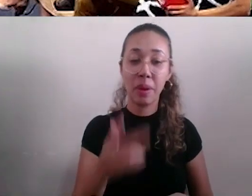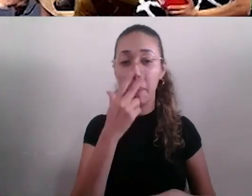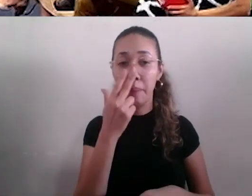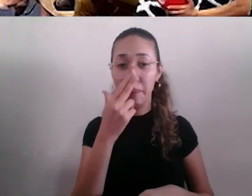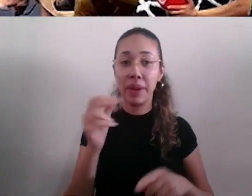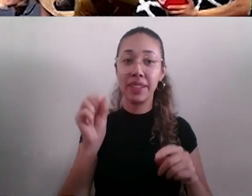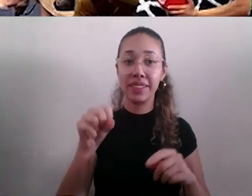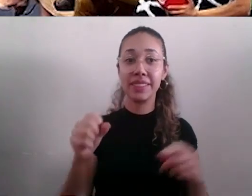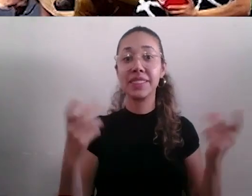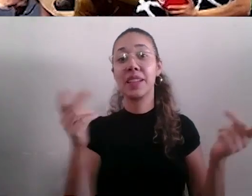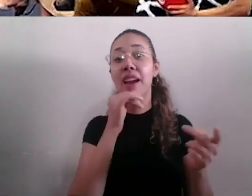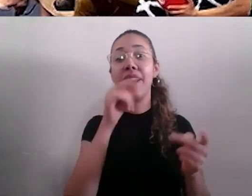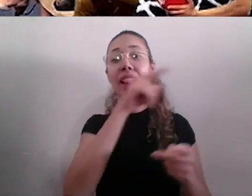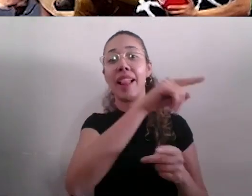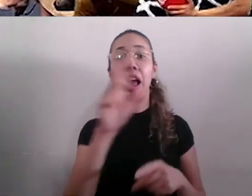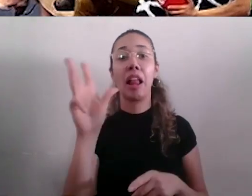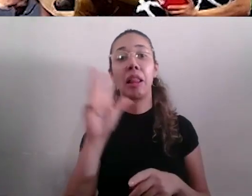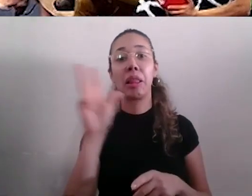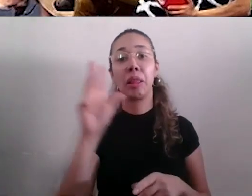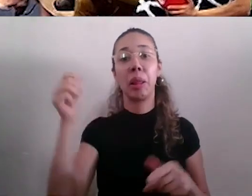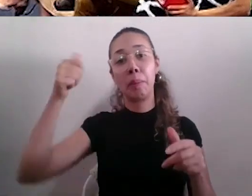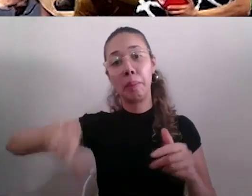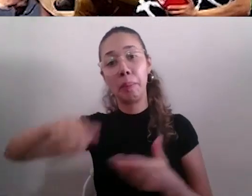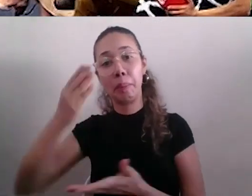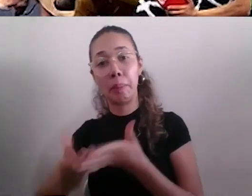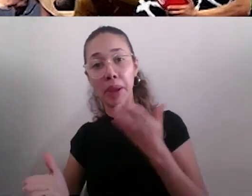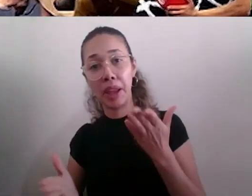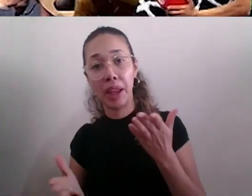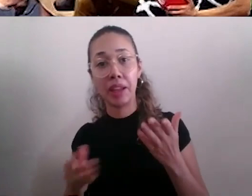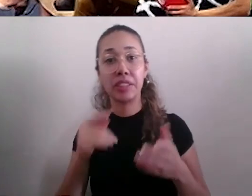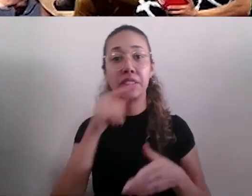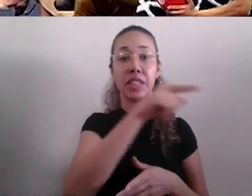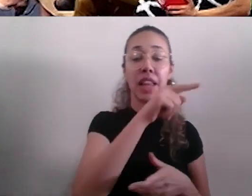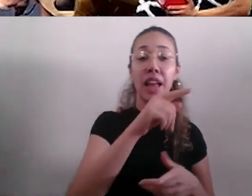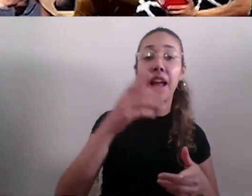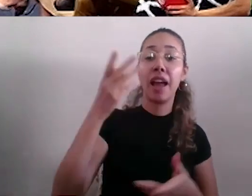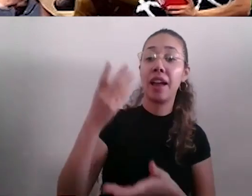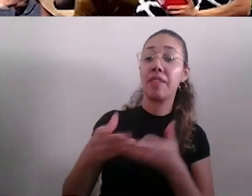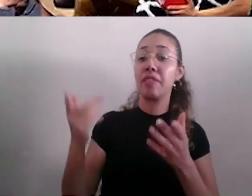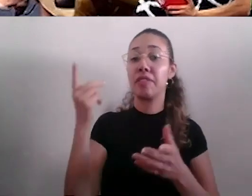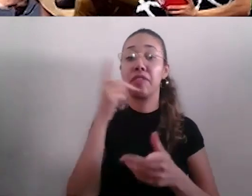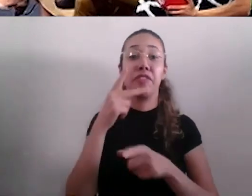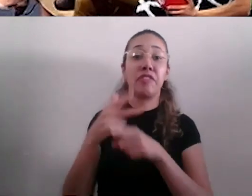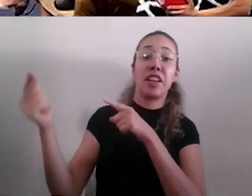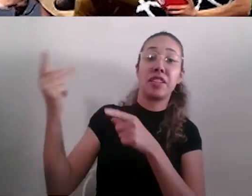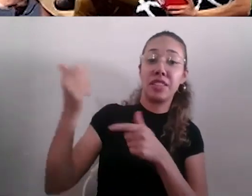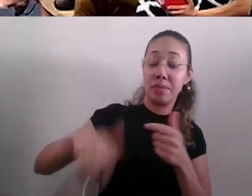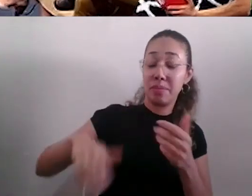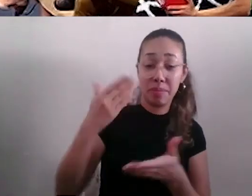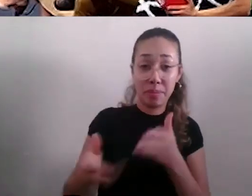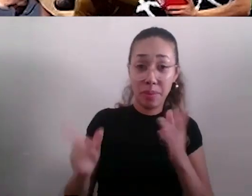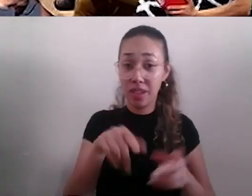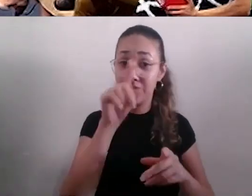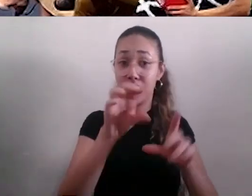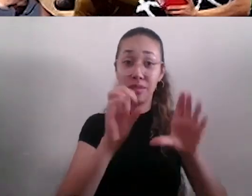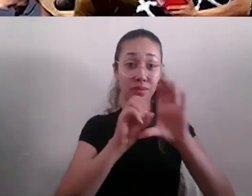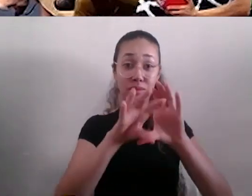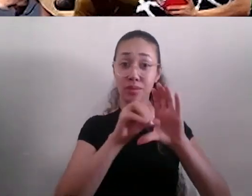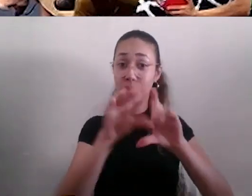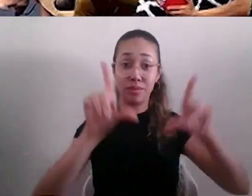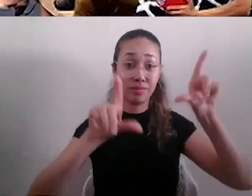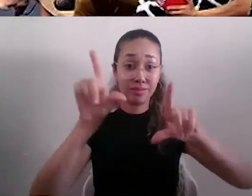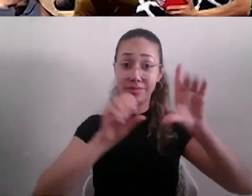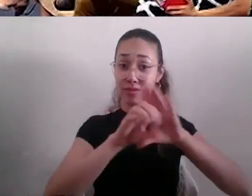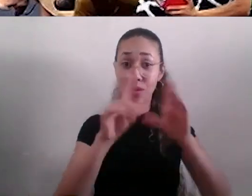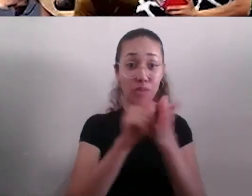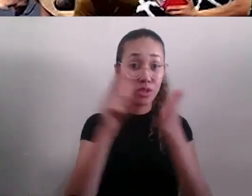derrota para Lula, vitória para Lula, derrota para Arthur Lira. E eu dizia, gente, imprensa, isso assim, o Globo, a Folha, o Estadão, os grandes jornais, eu